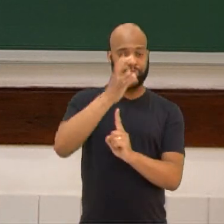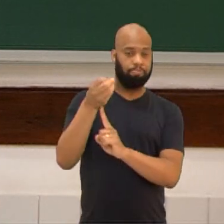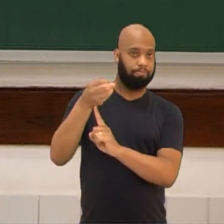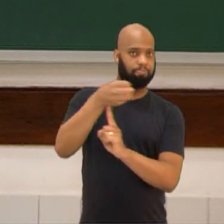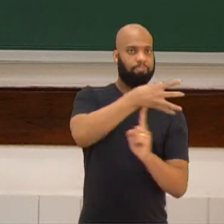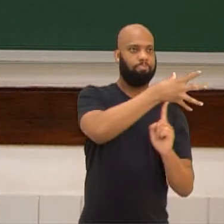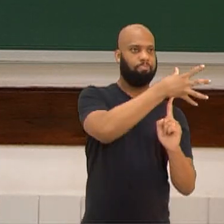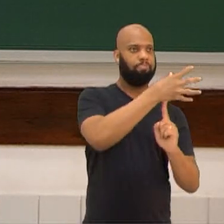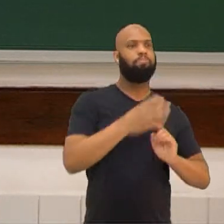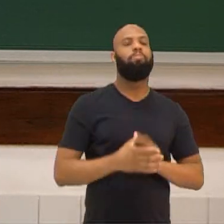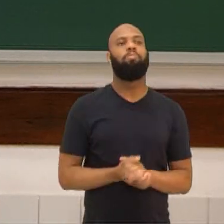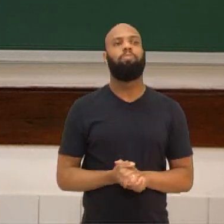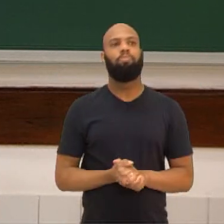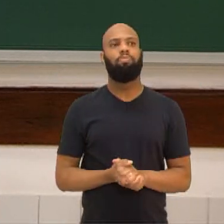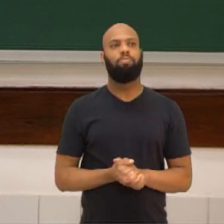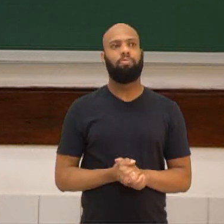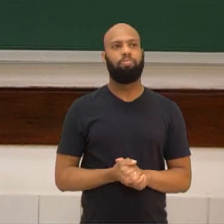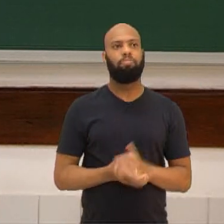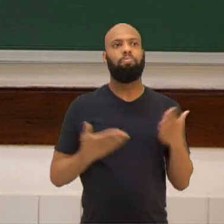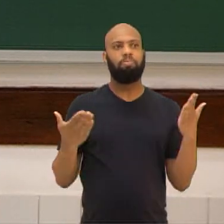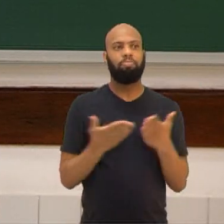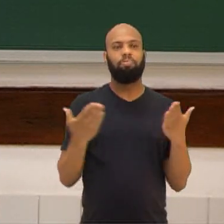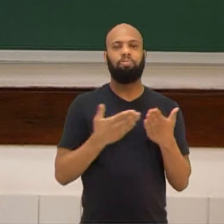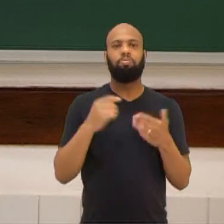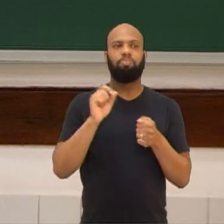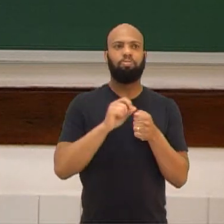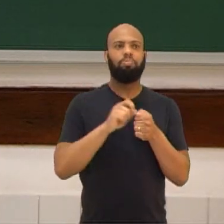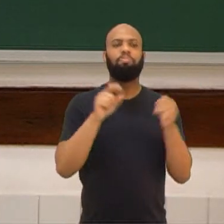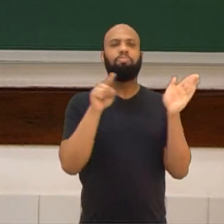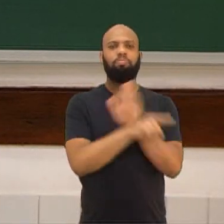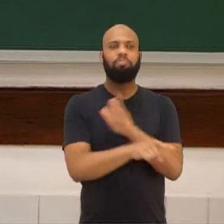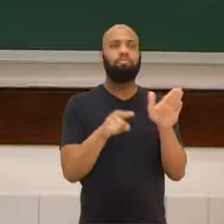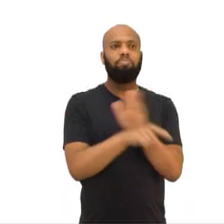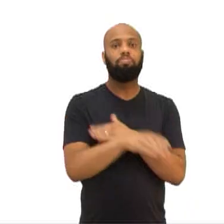Moderna. Eu vou fazer um quiz com vocês agora.